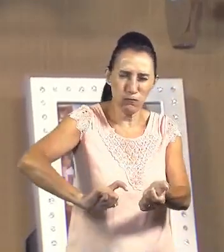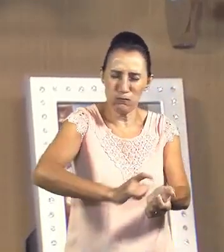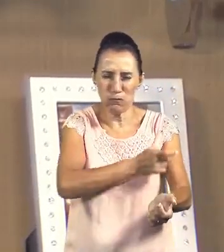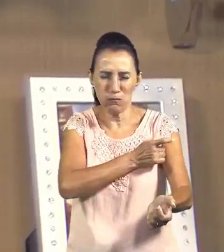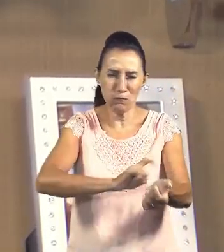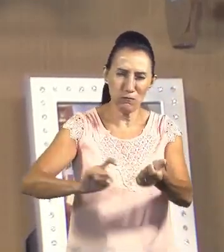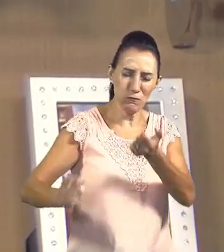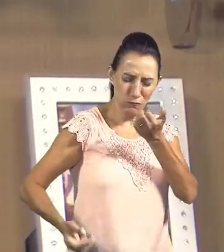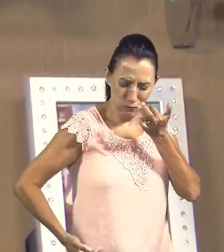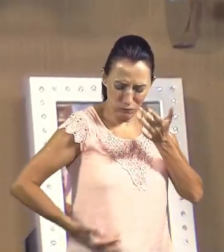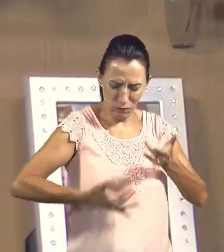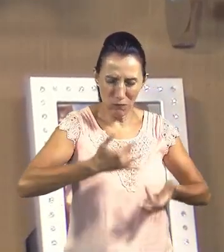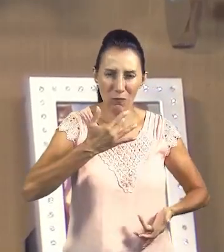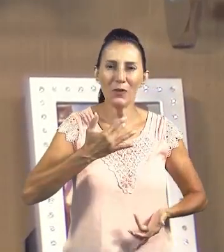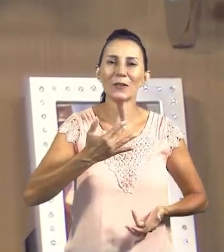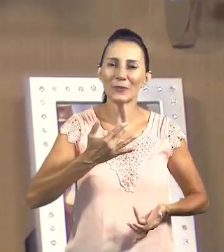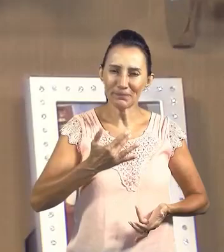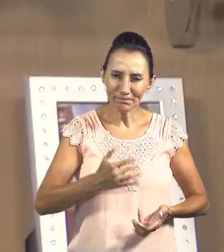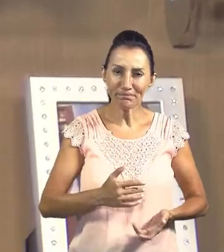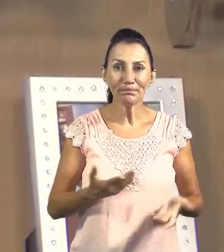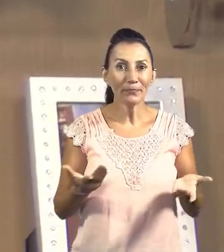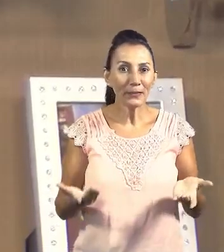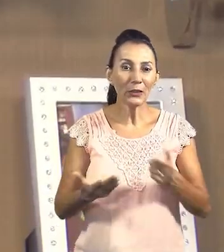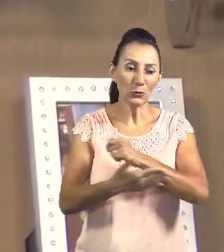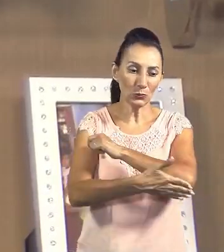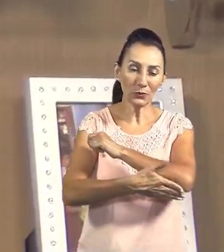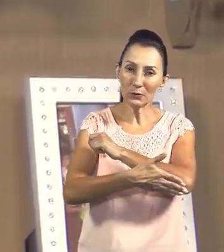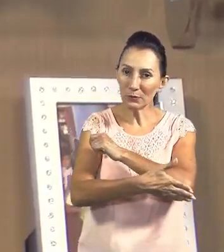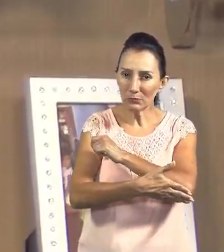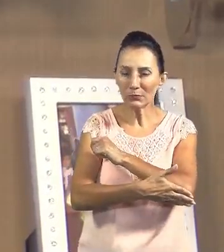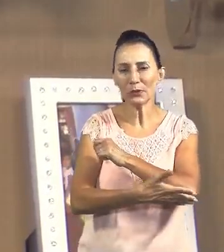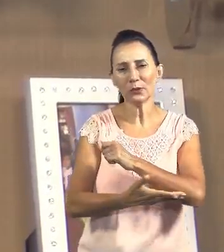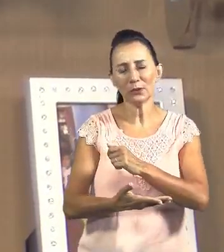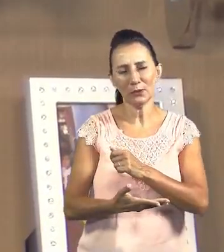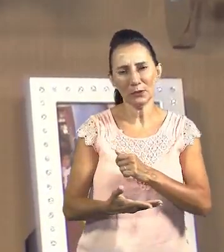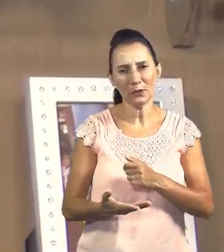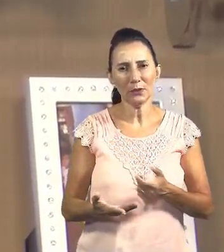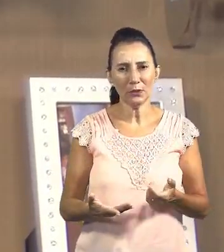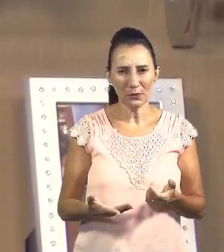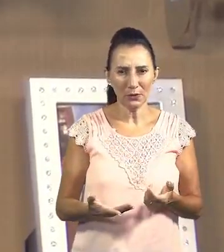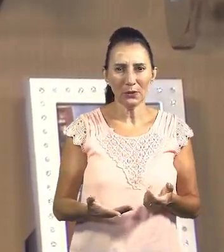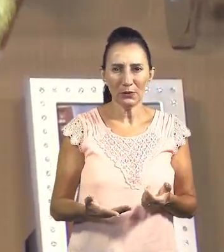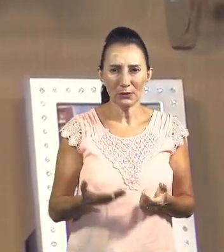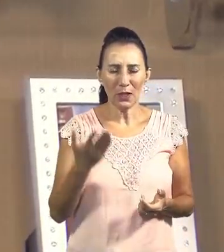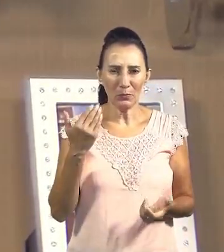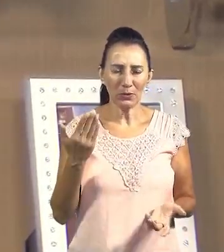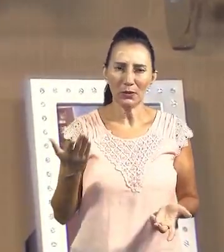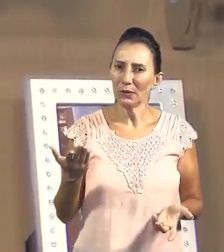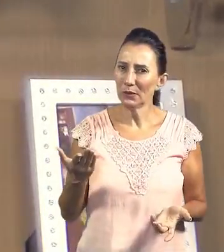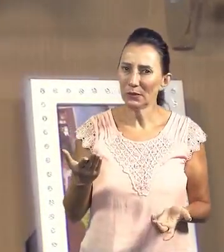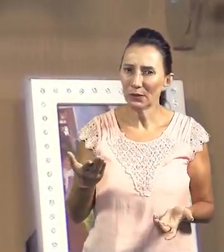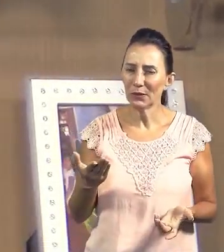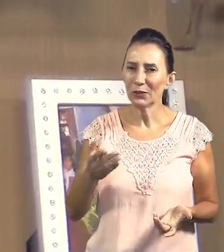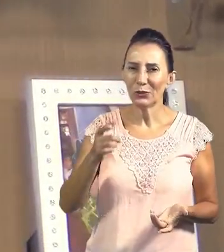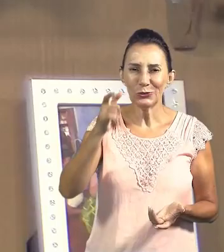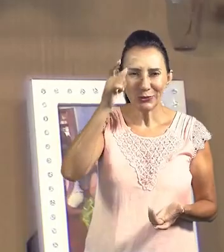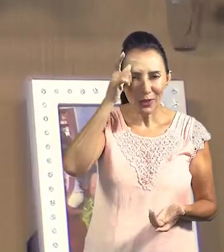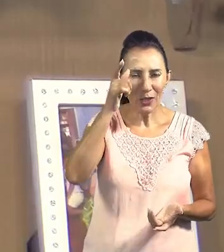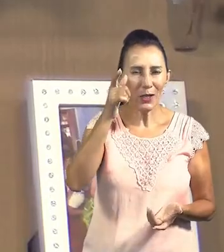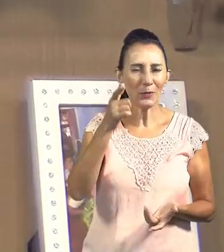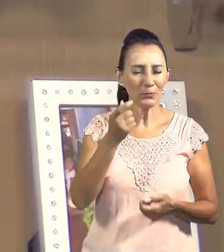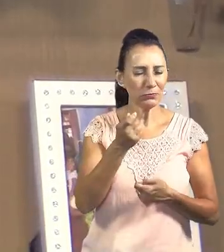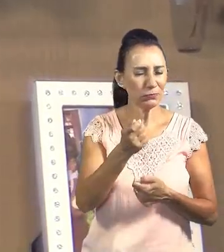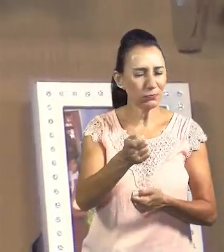veementes labaredas de fogo. Então o ciúme, quando ele é usado